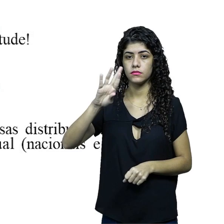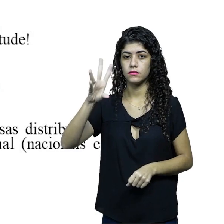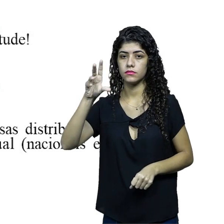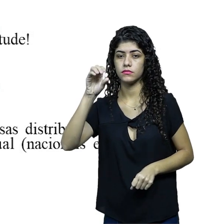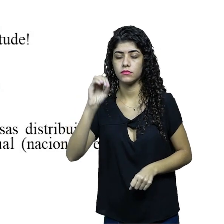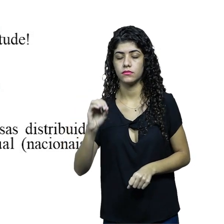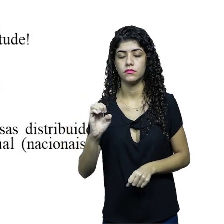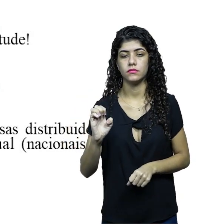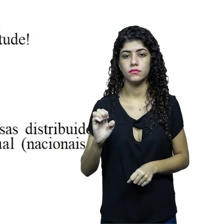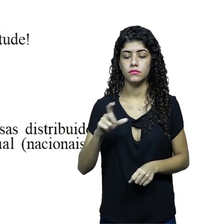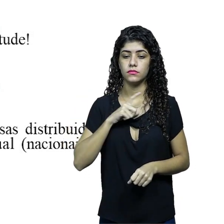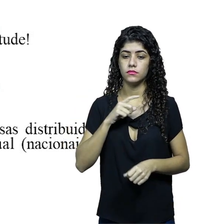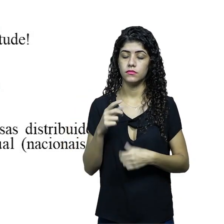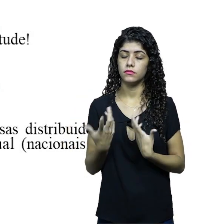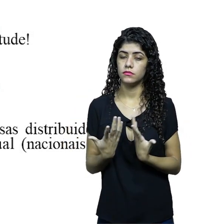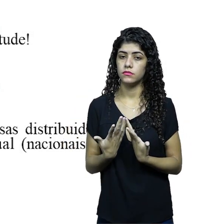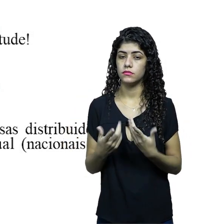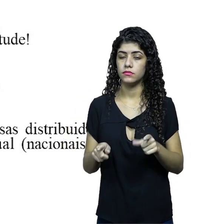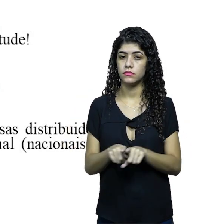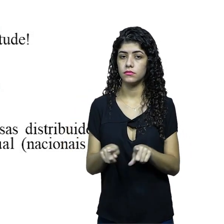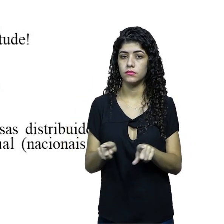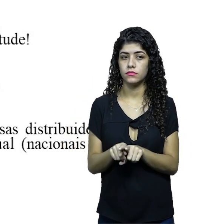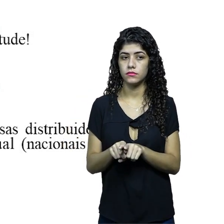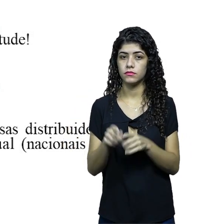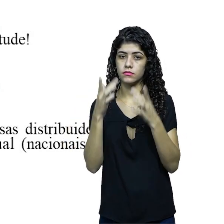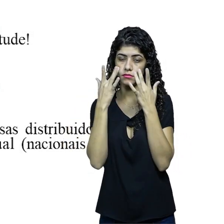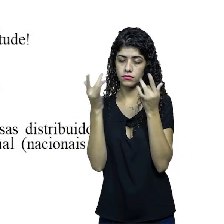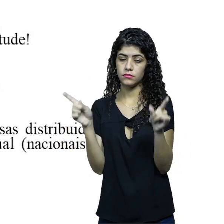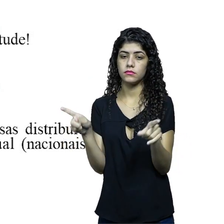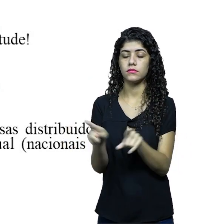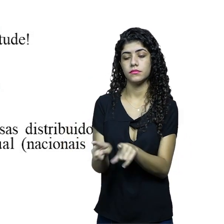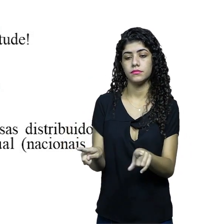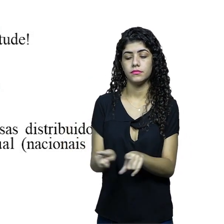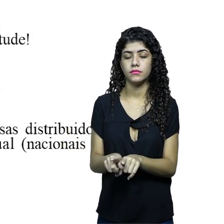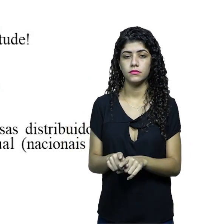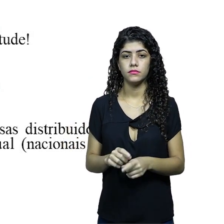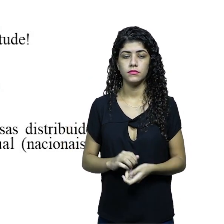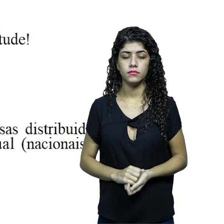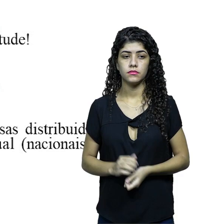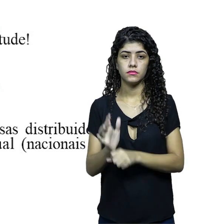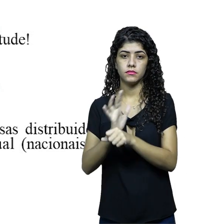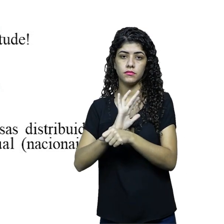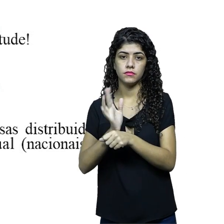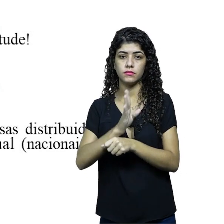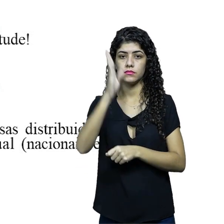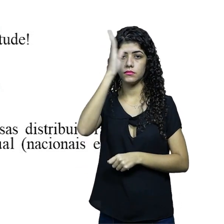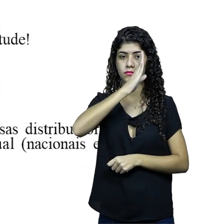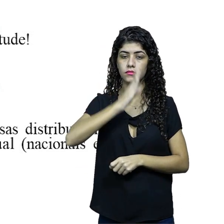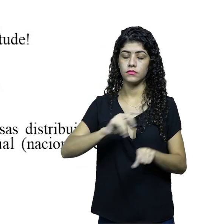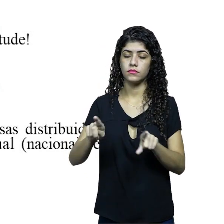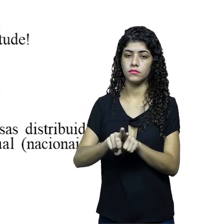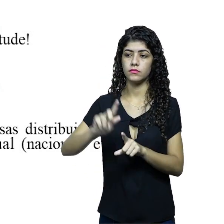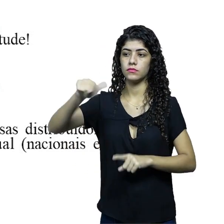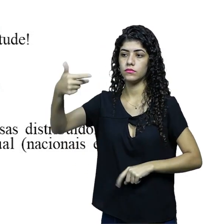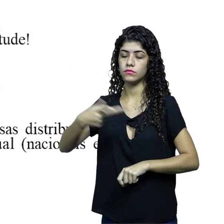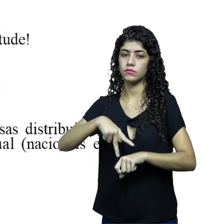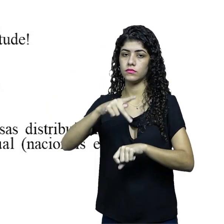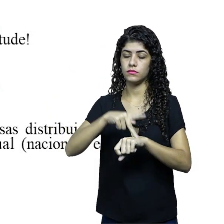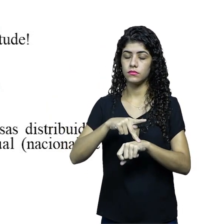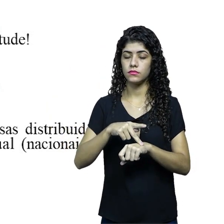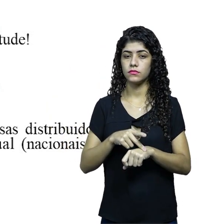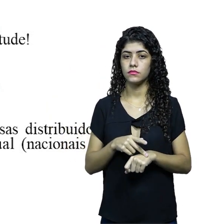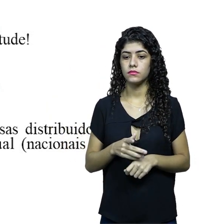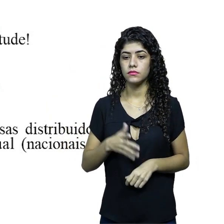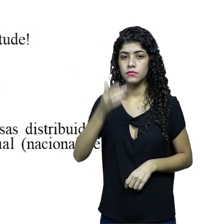assista séries, assista obras comerciais e obras mais artísticas. Assista filmes nacionais e